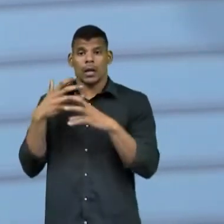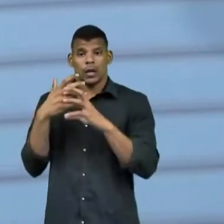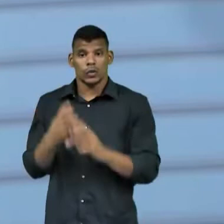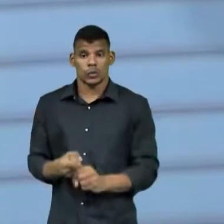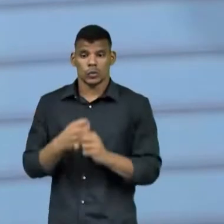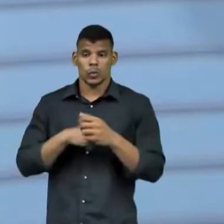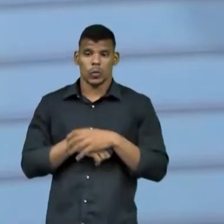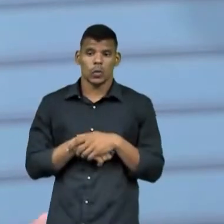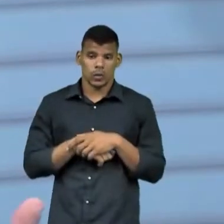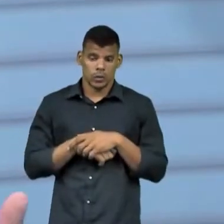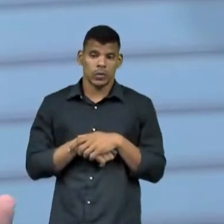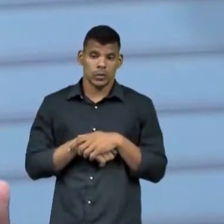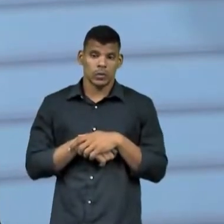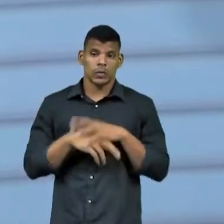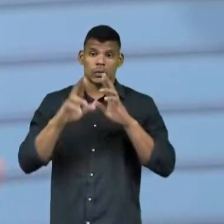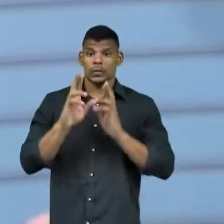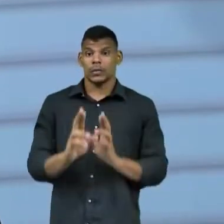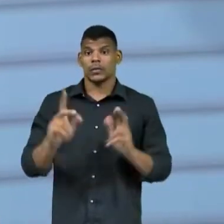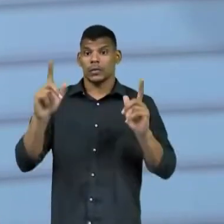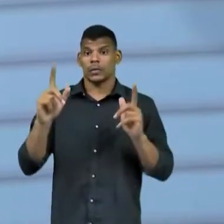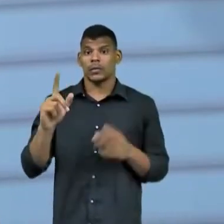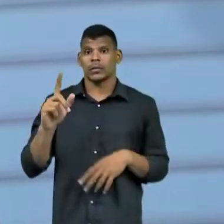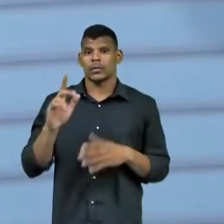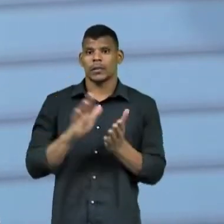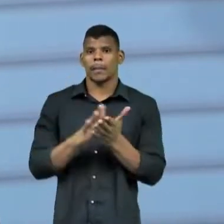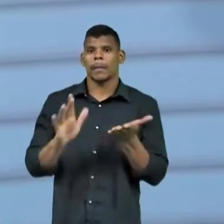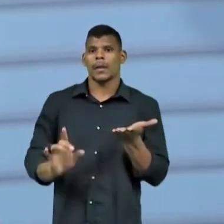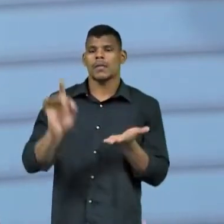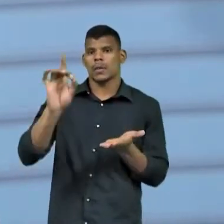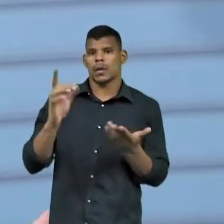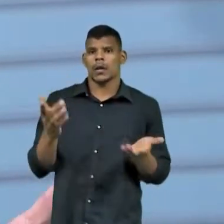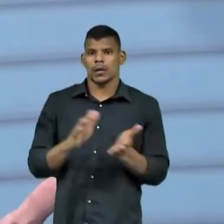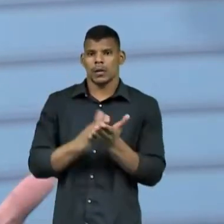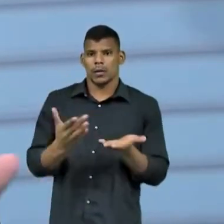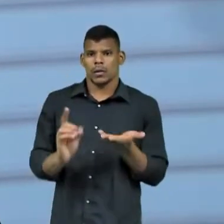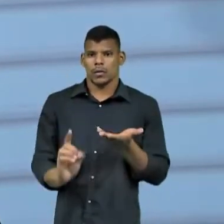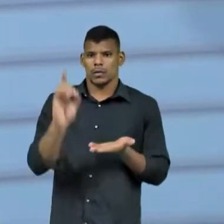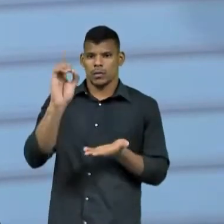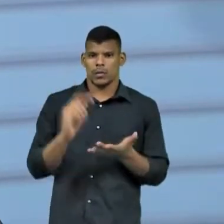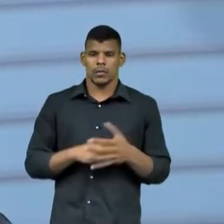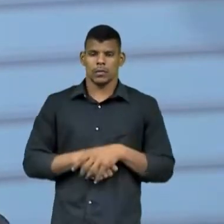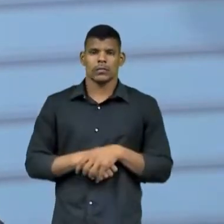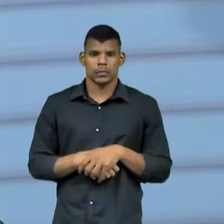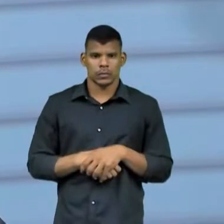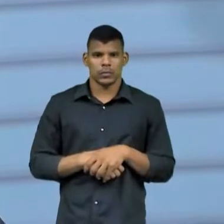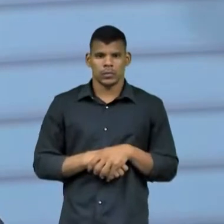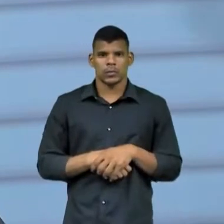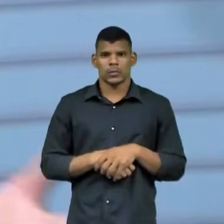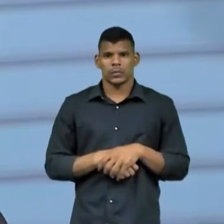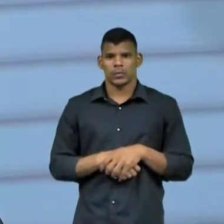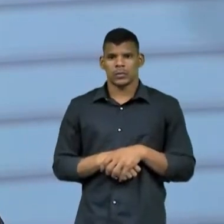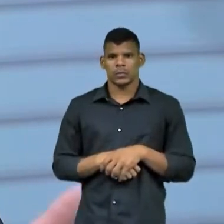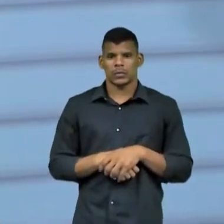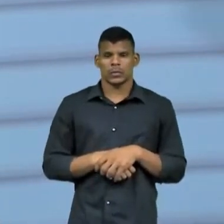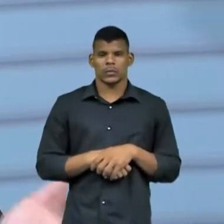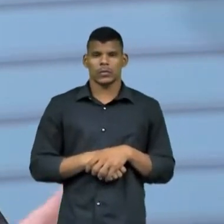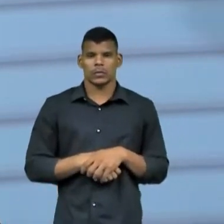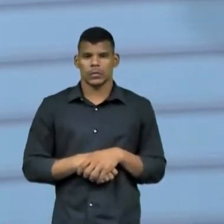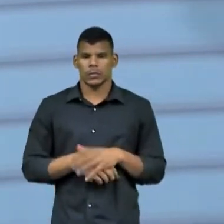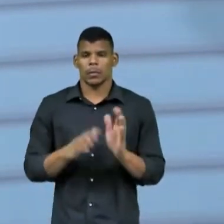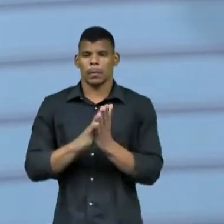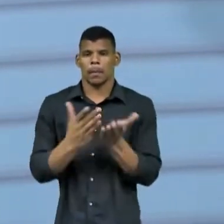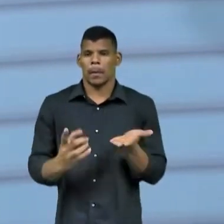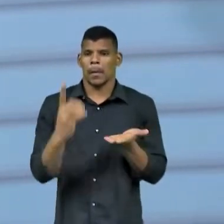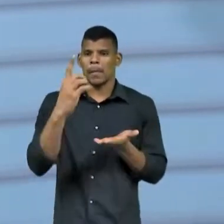povo a história então é bem diferente porque eles estão estudando a Bíblia então é um povo que já começa desde criança conhecendo a a Bíblia de uma